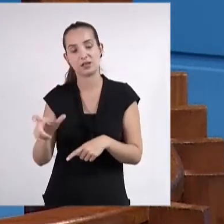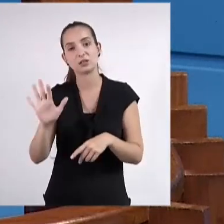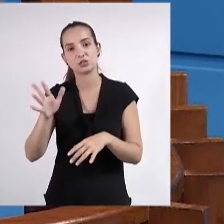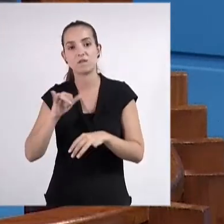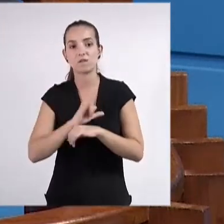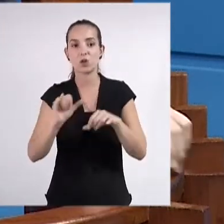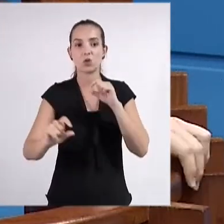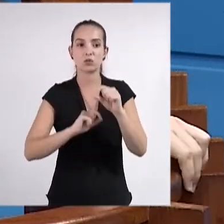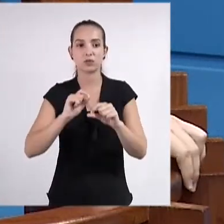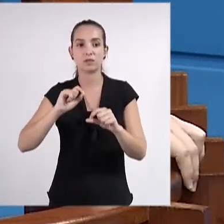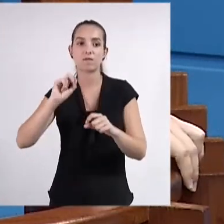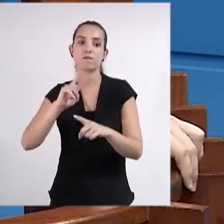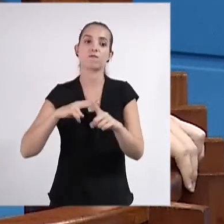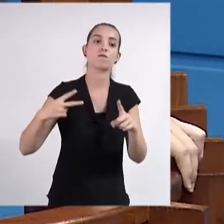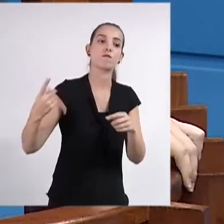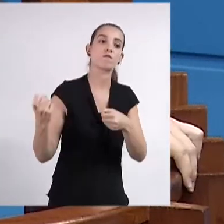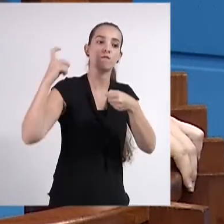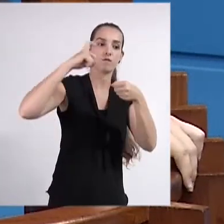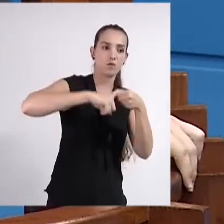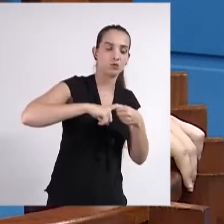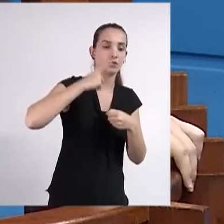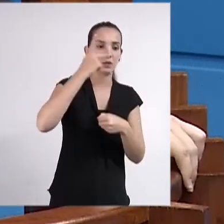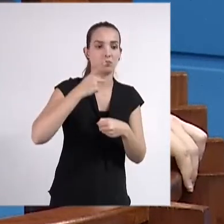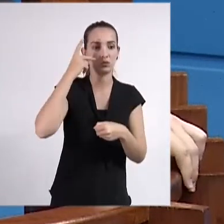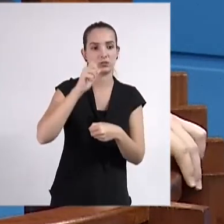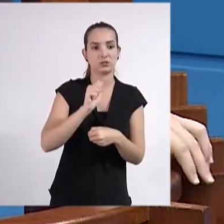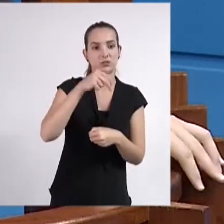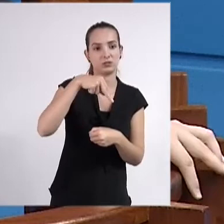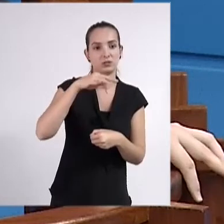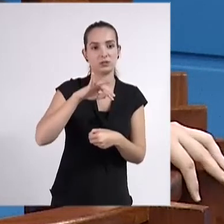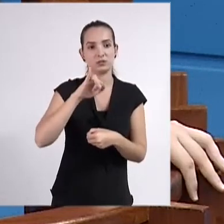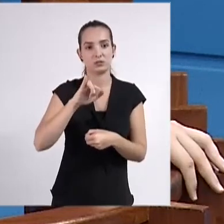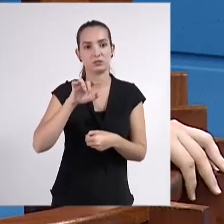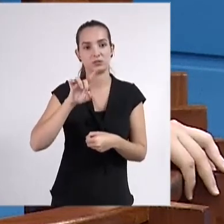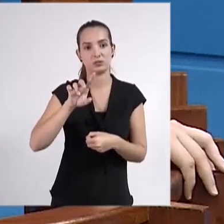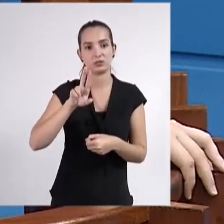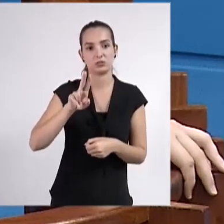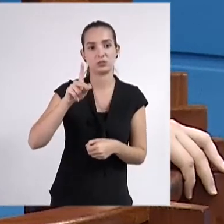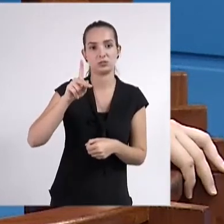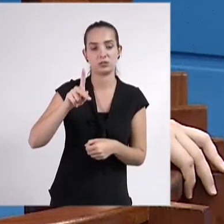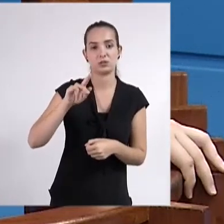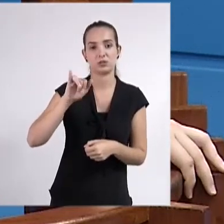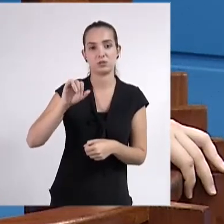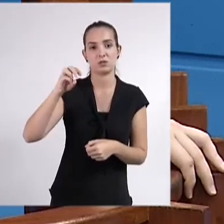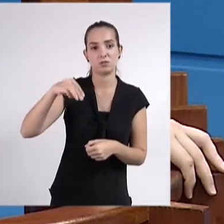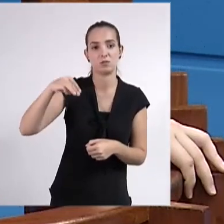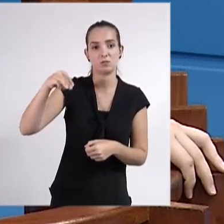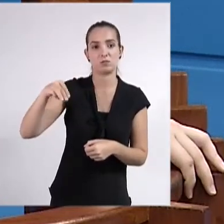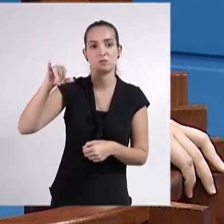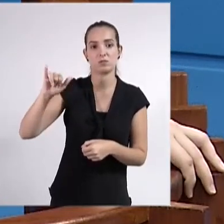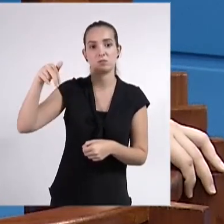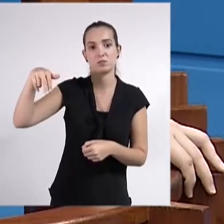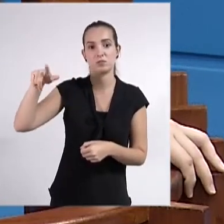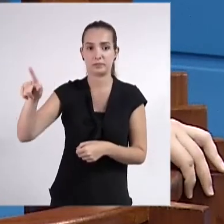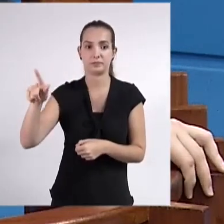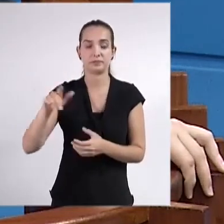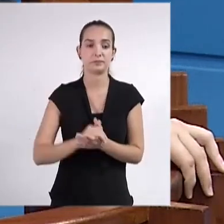o restabelecimento da política antidumping através do imposto de importação da mercadoria.